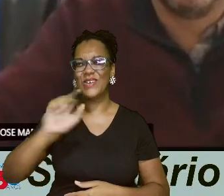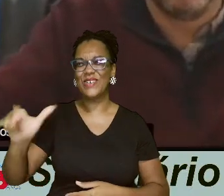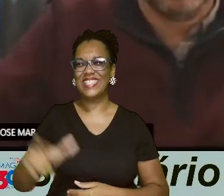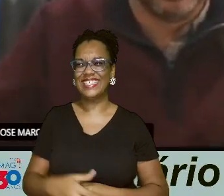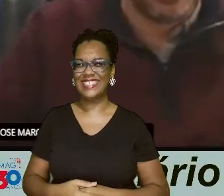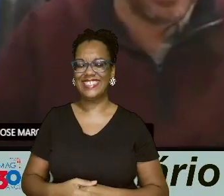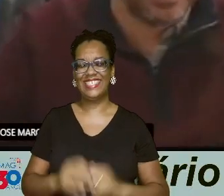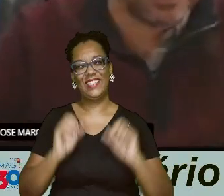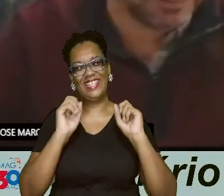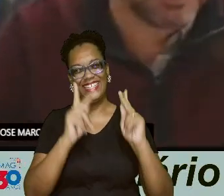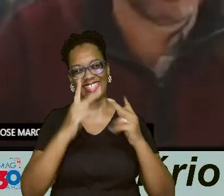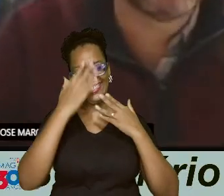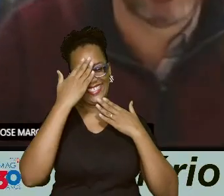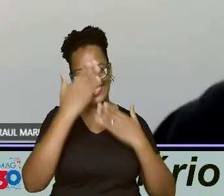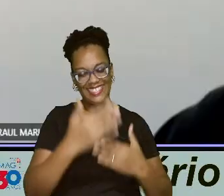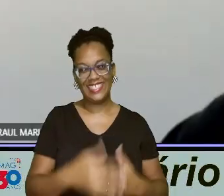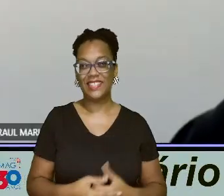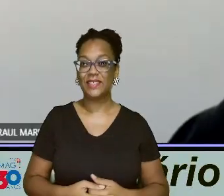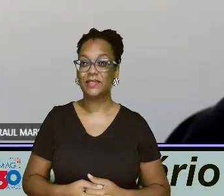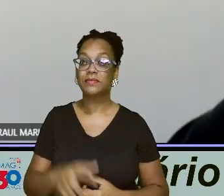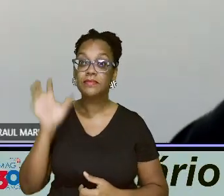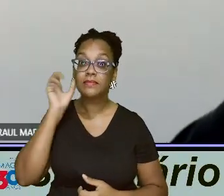obrigado. Vocês me ouvem?